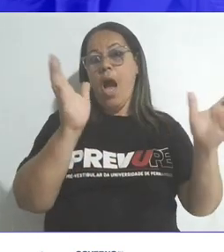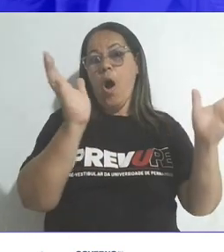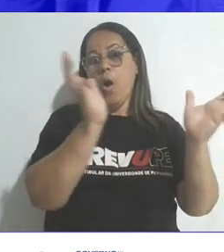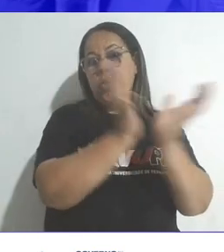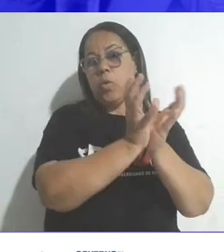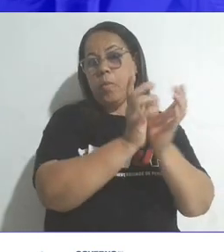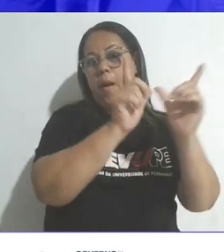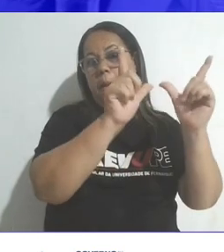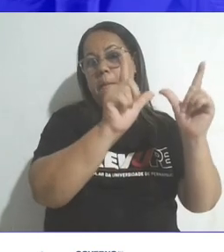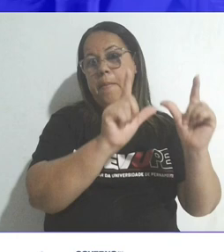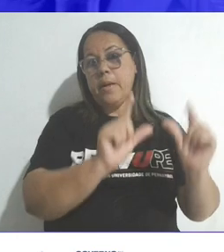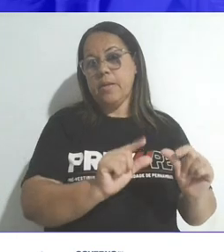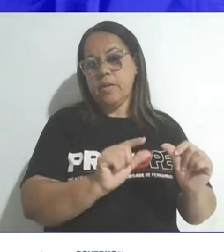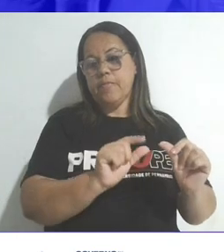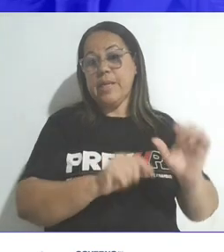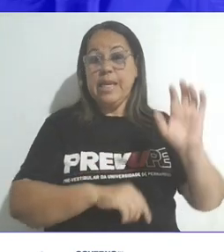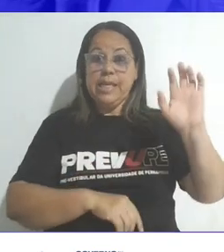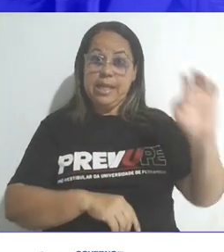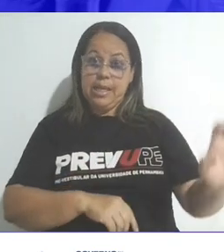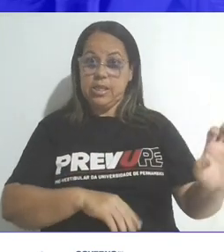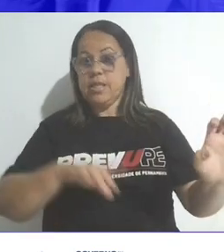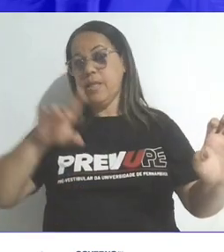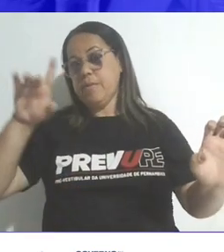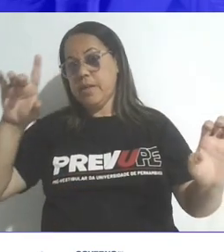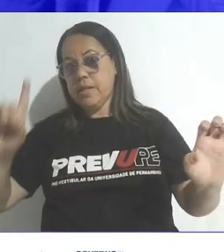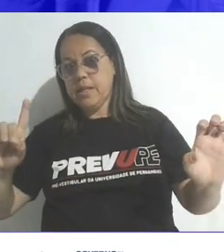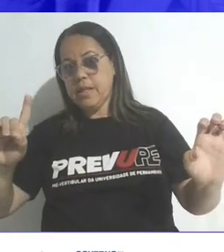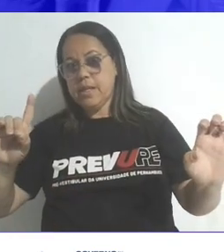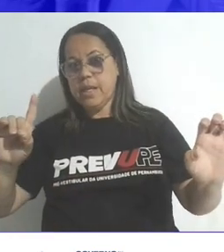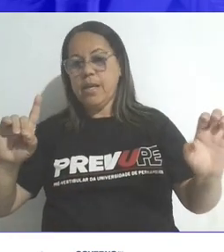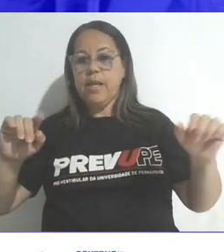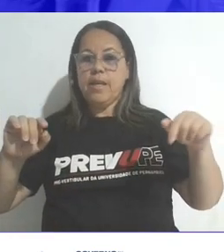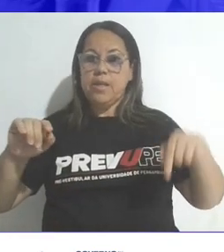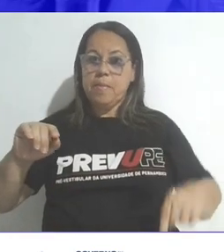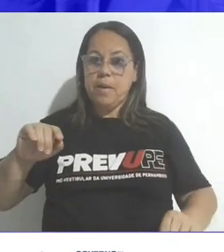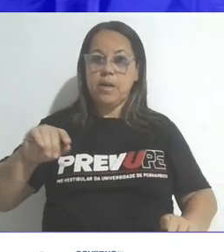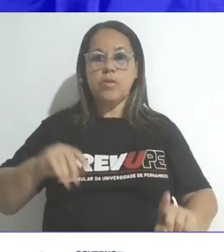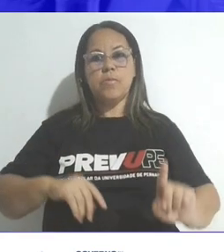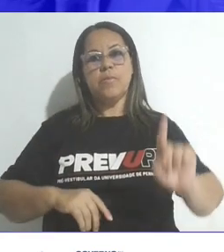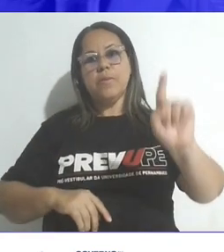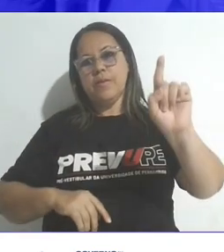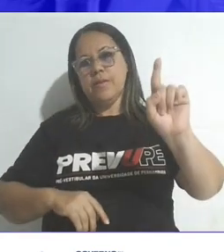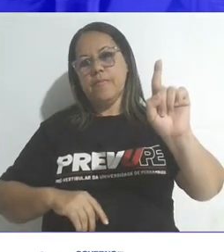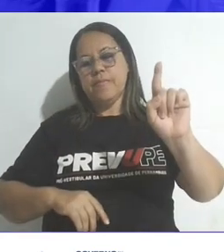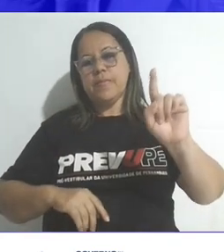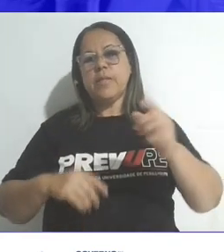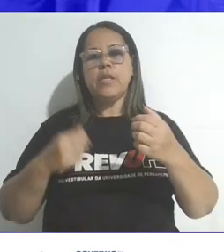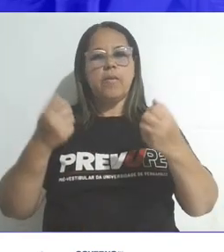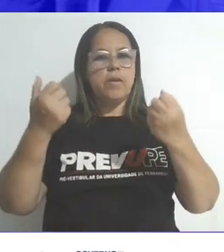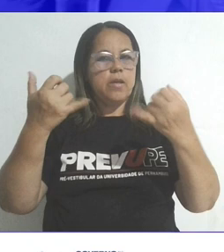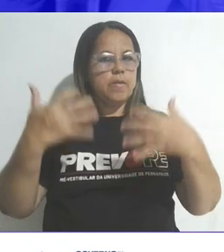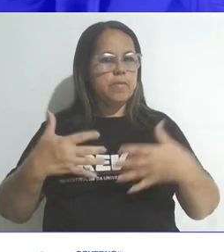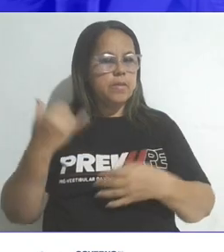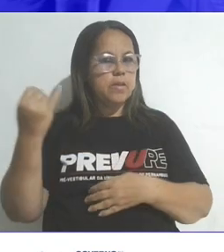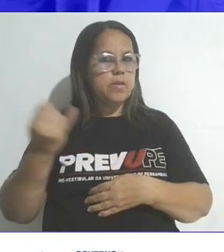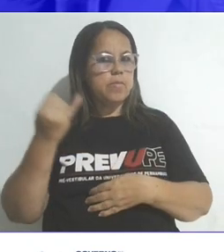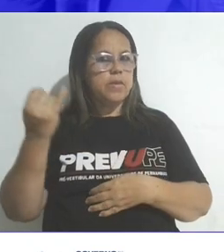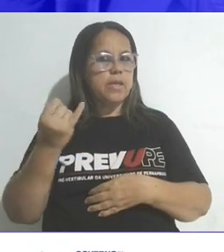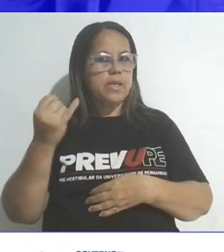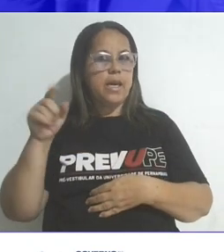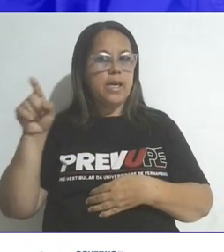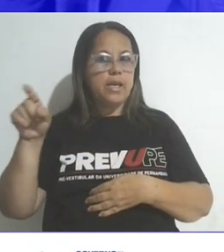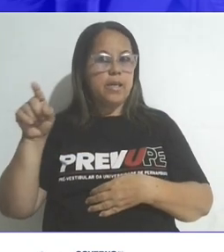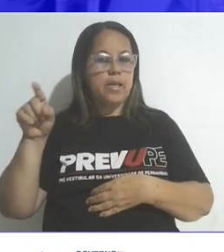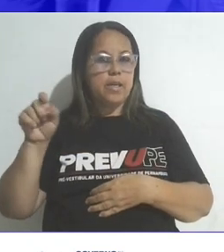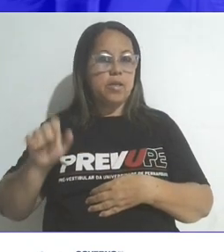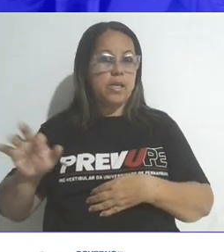ou seja, da esquerda para a direita e de baixo para cima. Vale destacar que os gases nobres, por